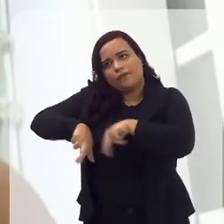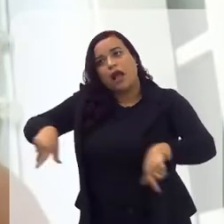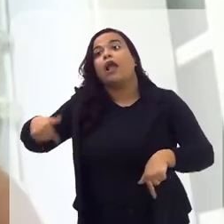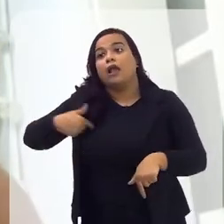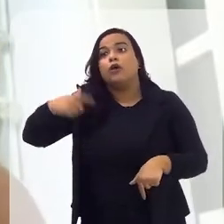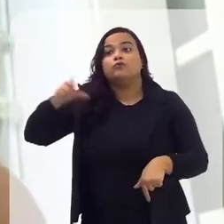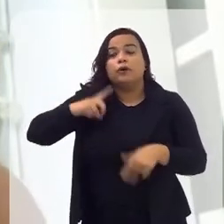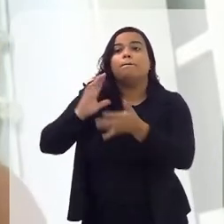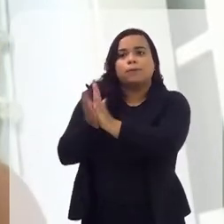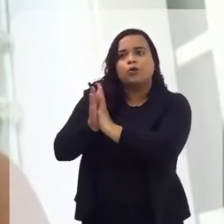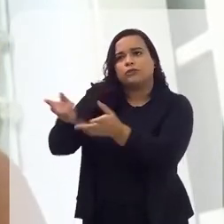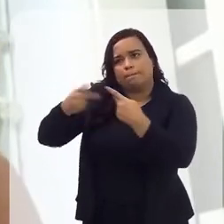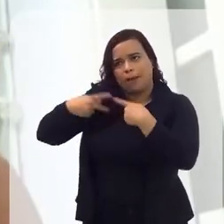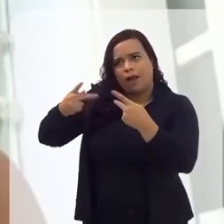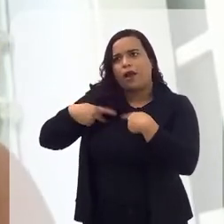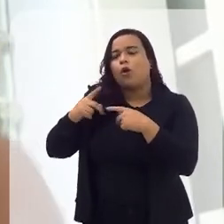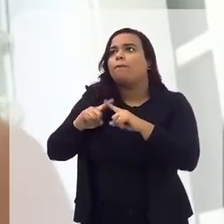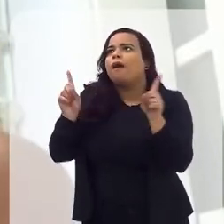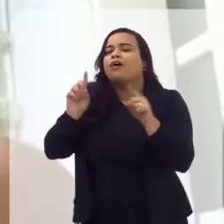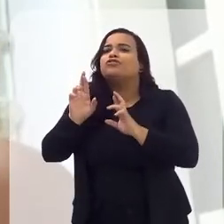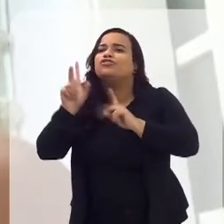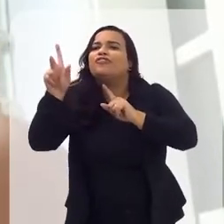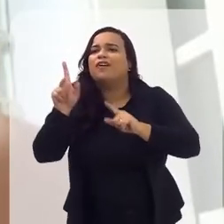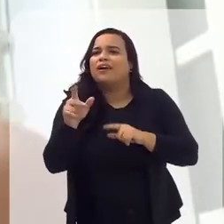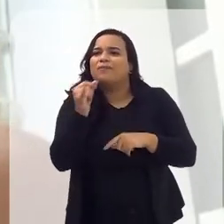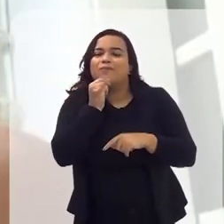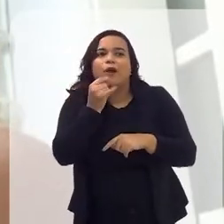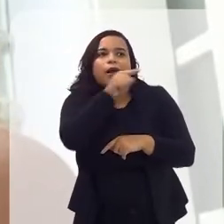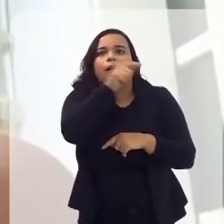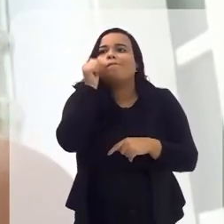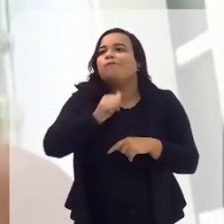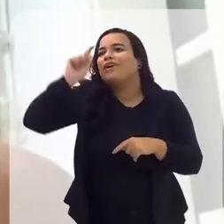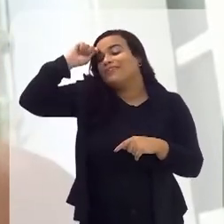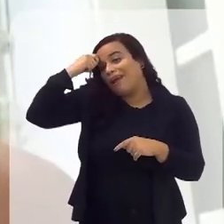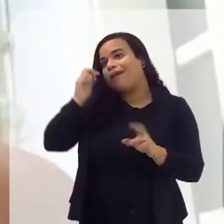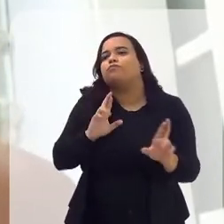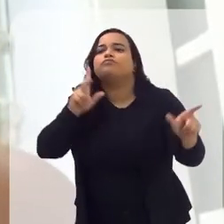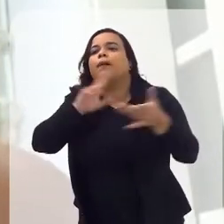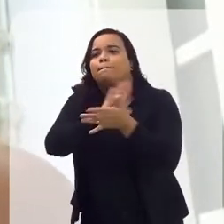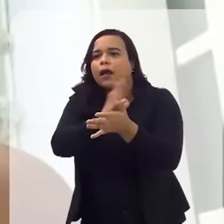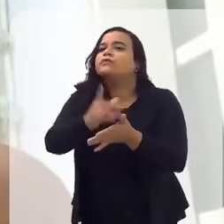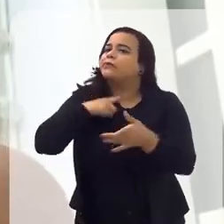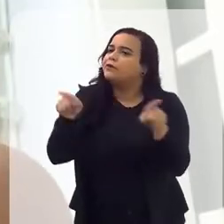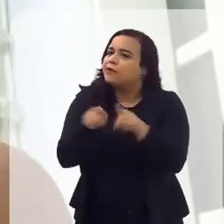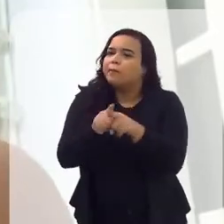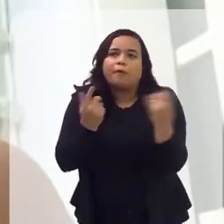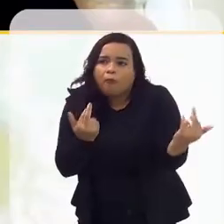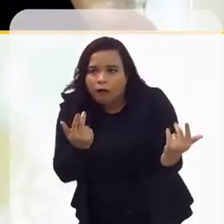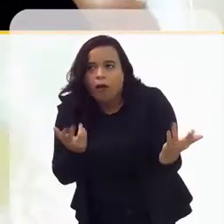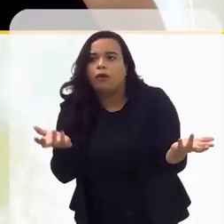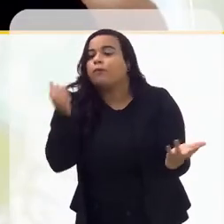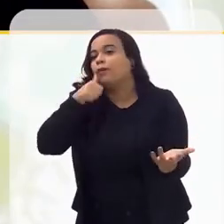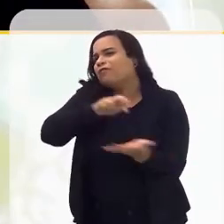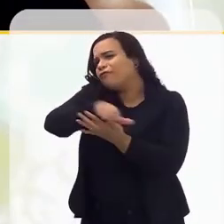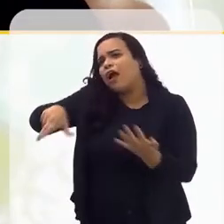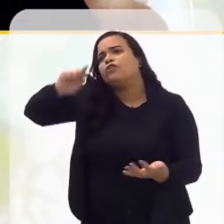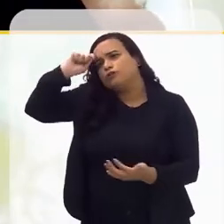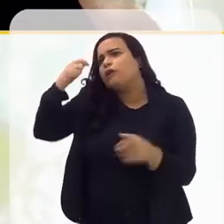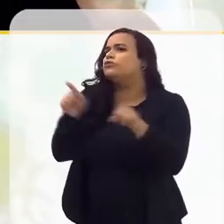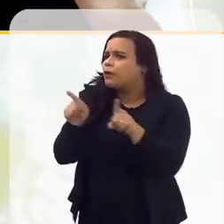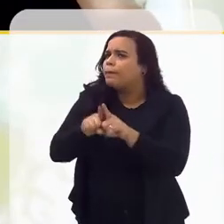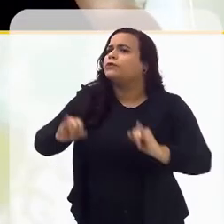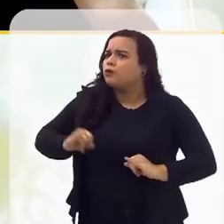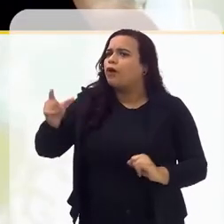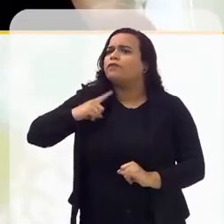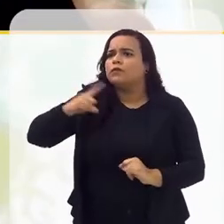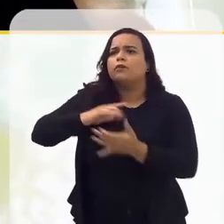Eu, claro, que sofri preconceito de uma maneira completamente diferente, por exemplo, que uma mulher negra vai sofrer esse preconceito, né? Muitas meninas negras, por